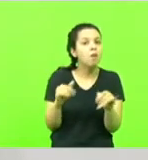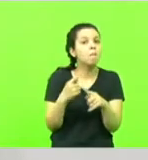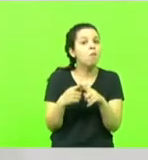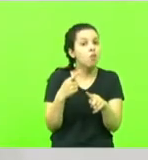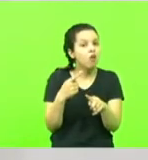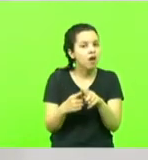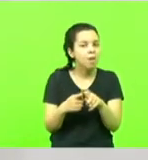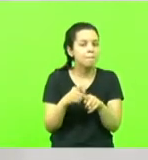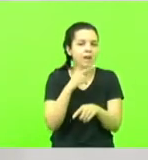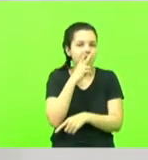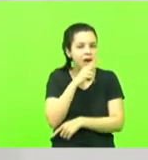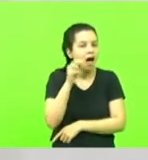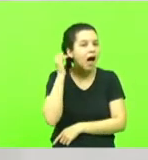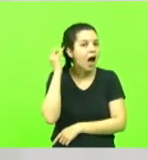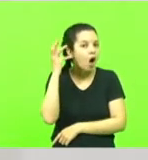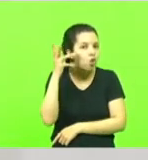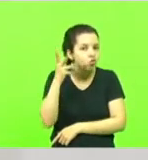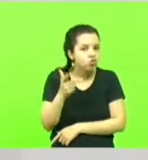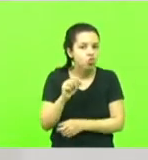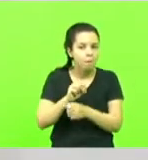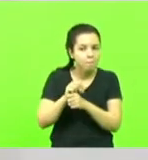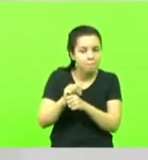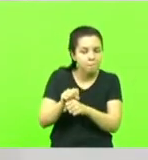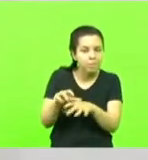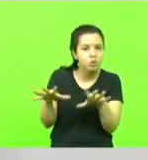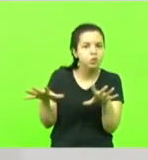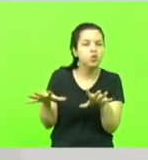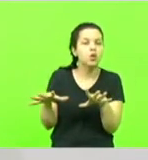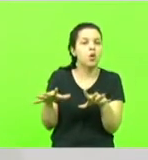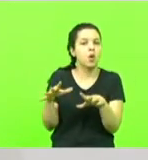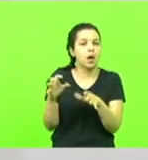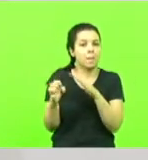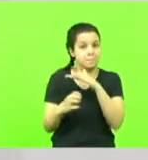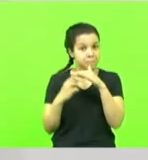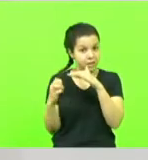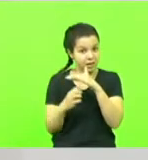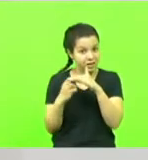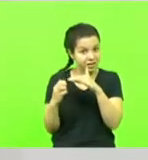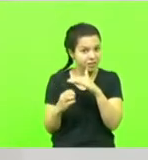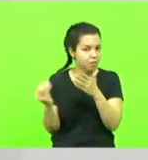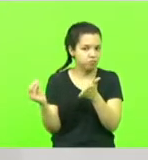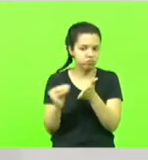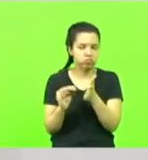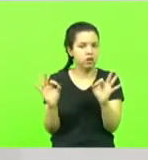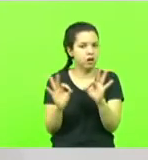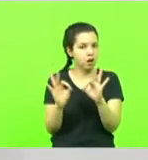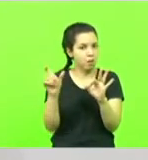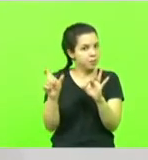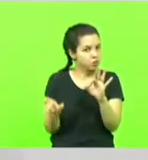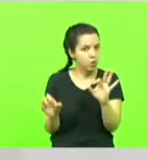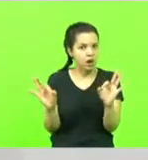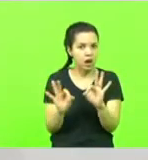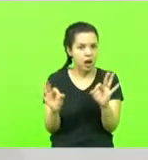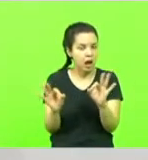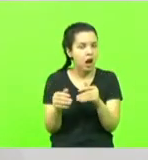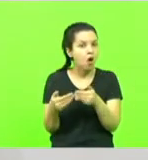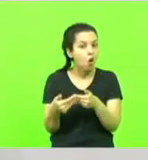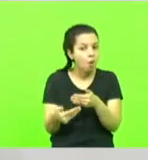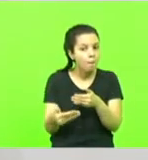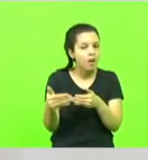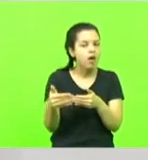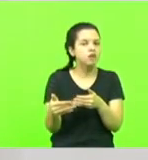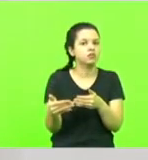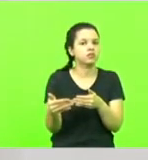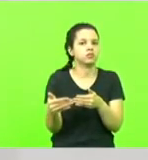inicialmente sem citar a empresa e a pessoa de origem. Logo em seguida, passaram a surgir postagens atribuindo a